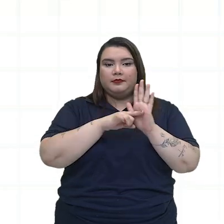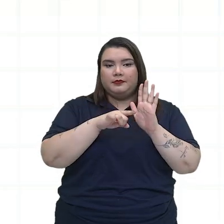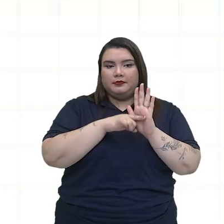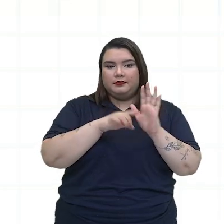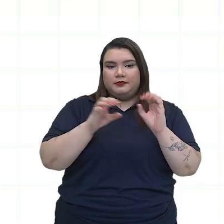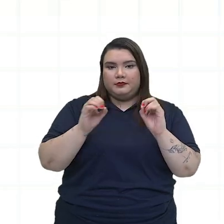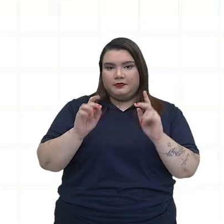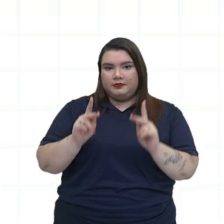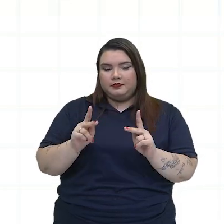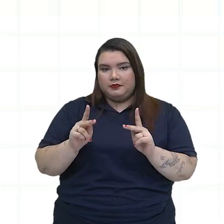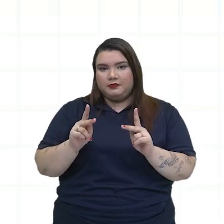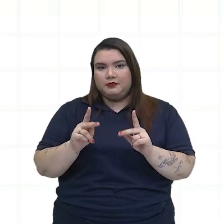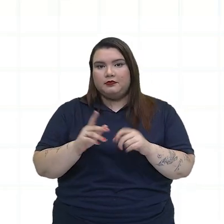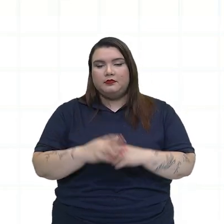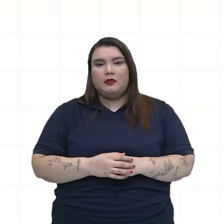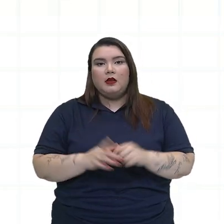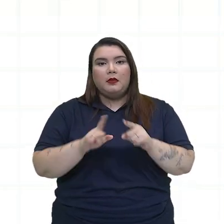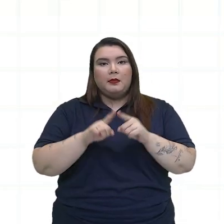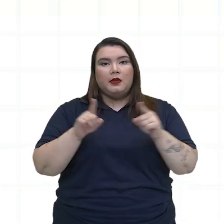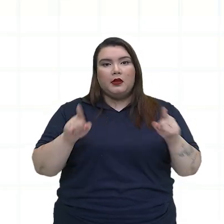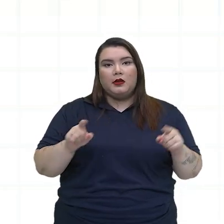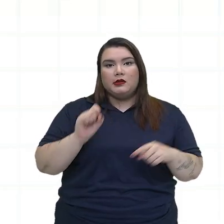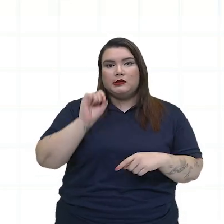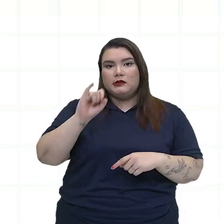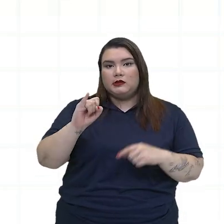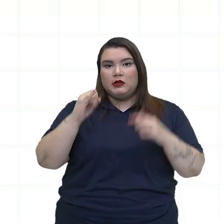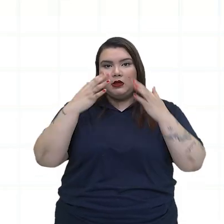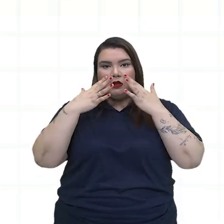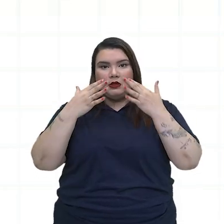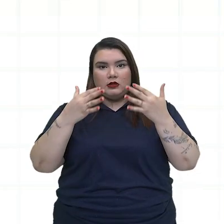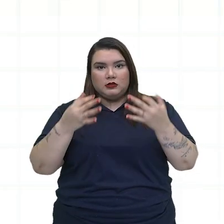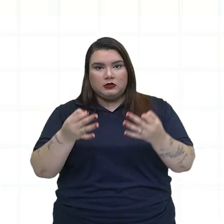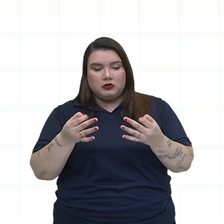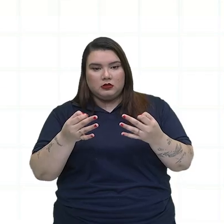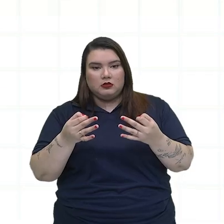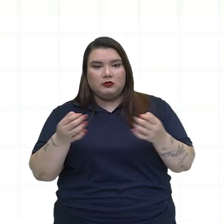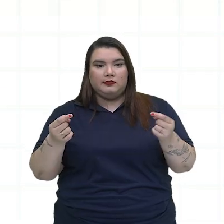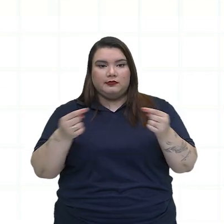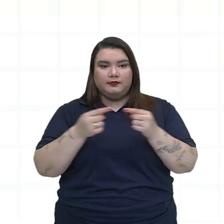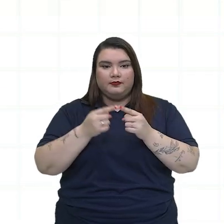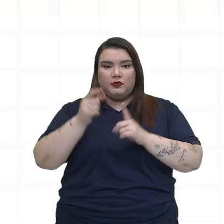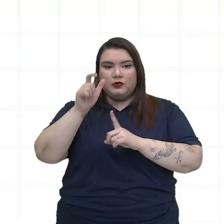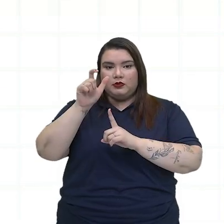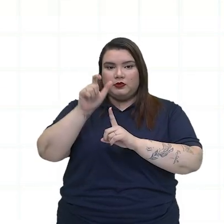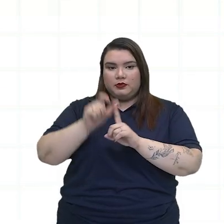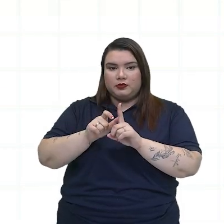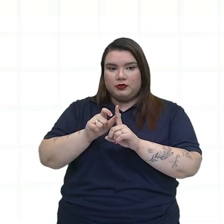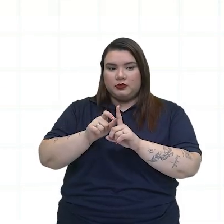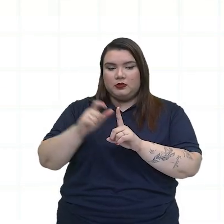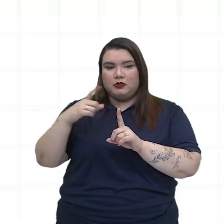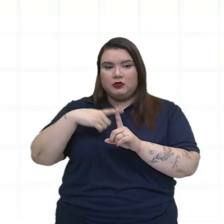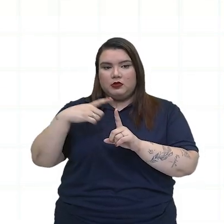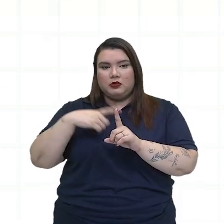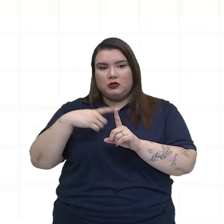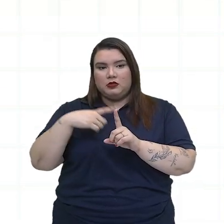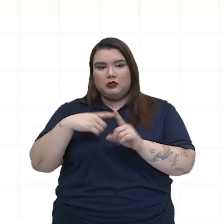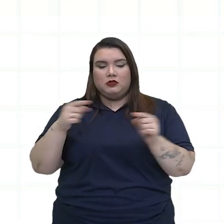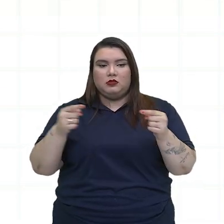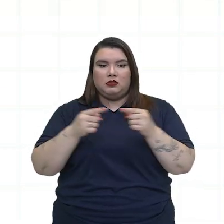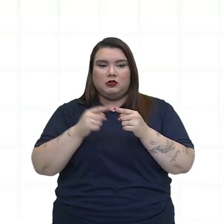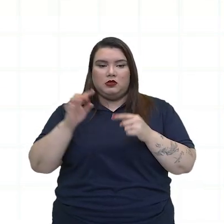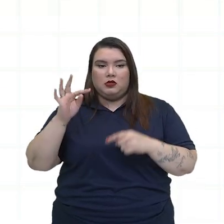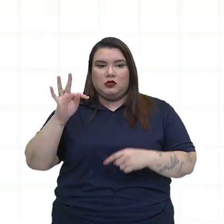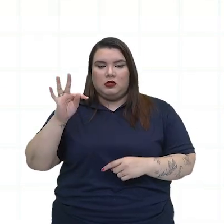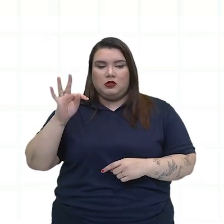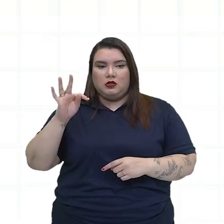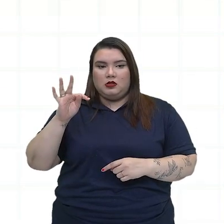negativa, ok? Porém, se você prestar atenção, lá no meu sujeito, eu tenho